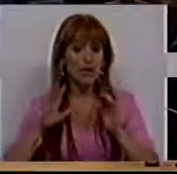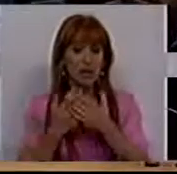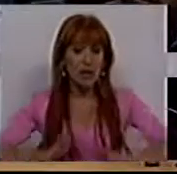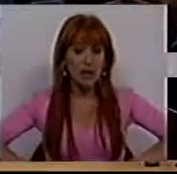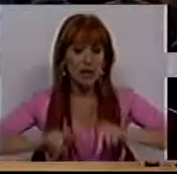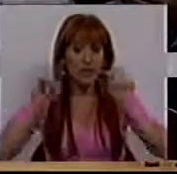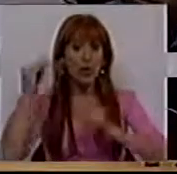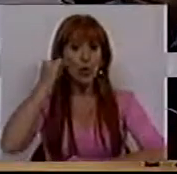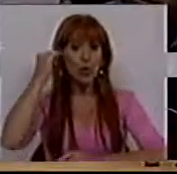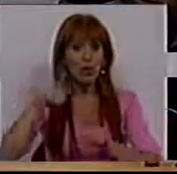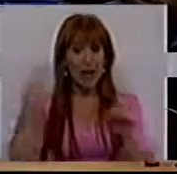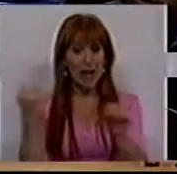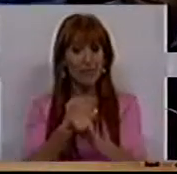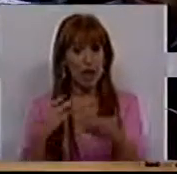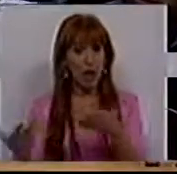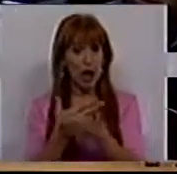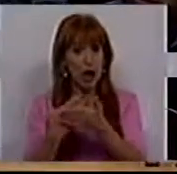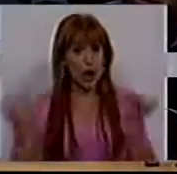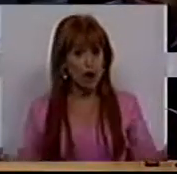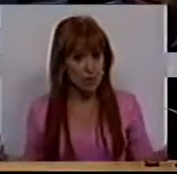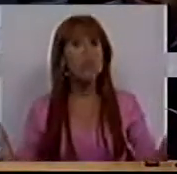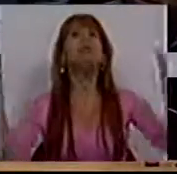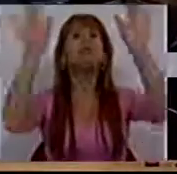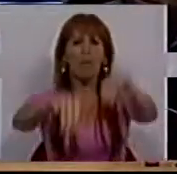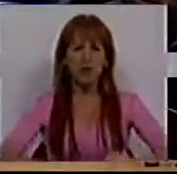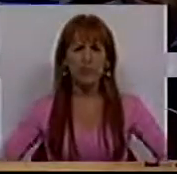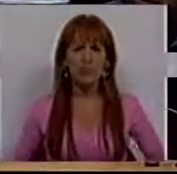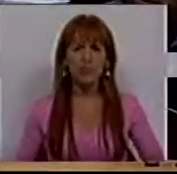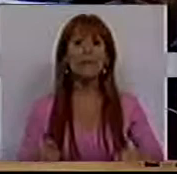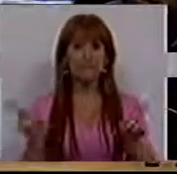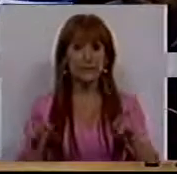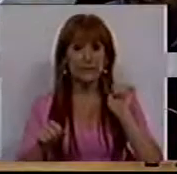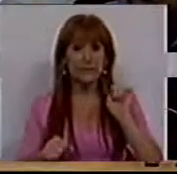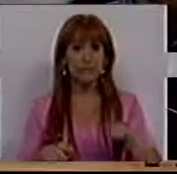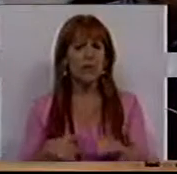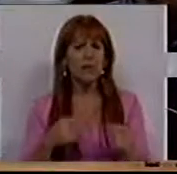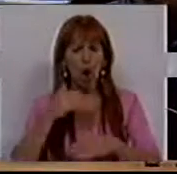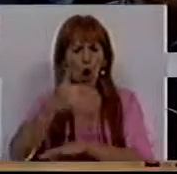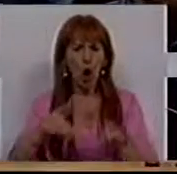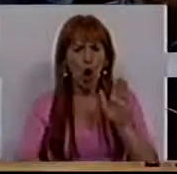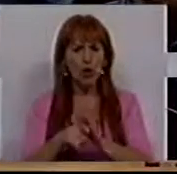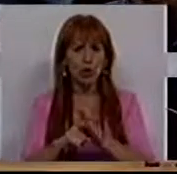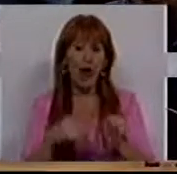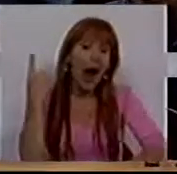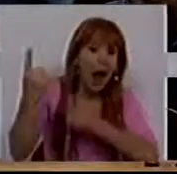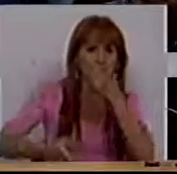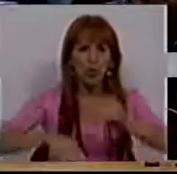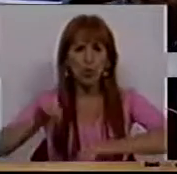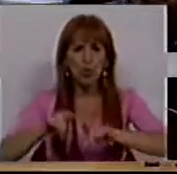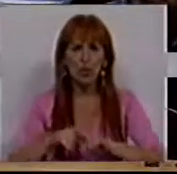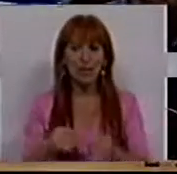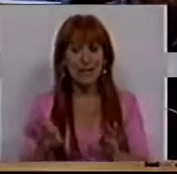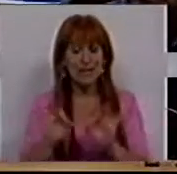ao desenvolvimento do turismo e atividades económicas, e mais, diz além disto, que o não enquadramento legal para certos jogos